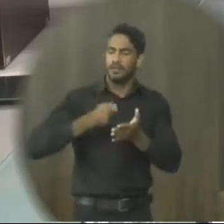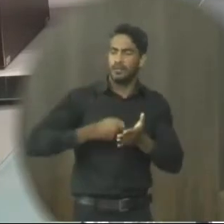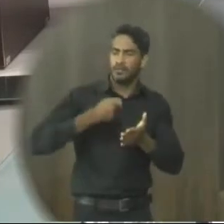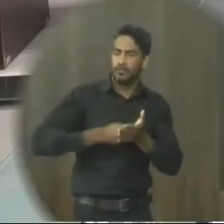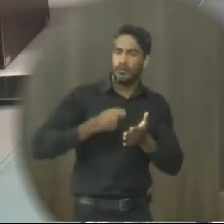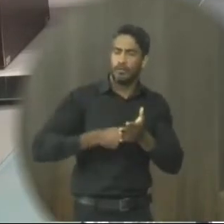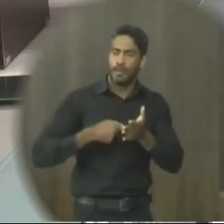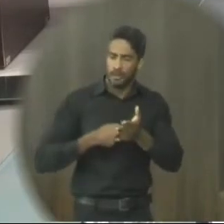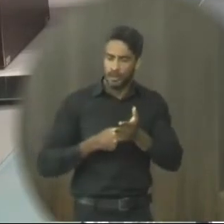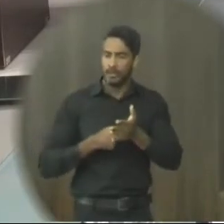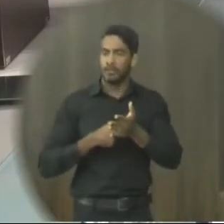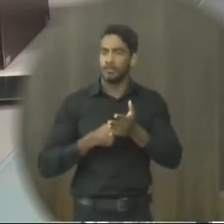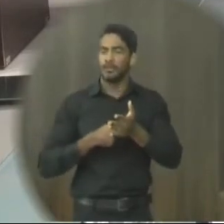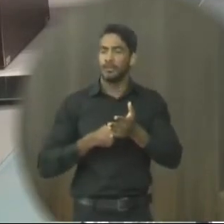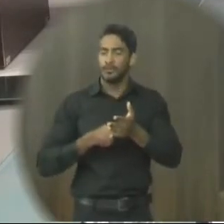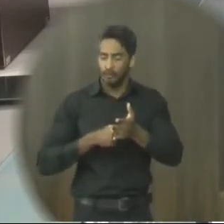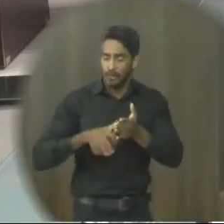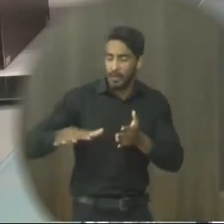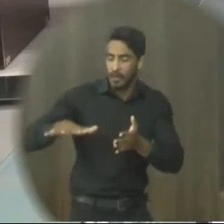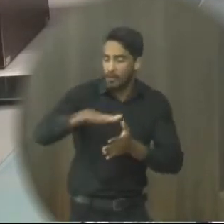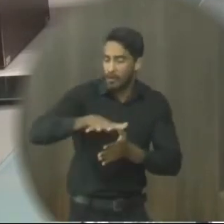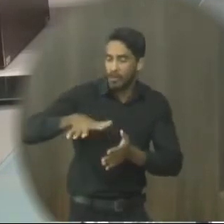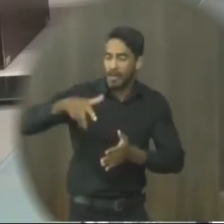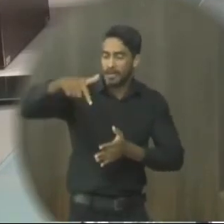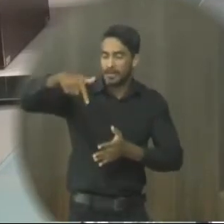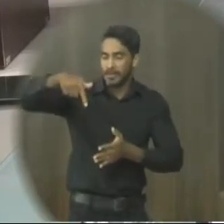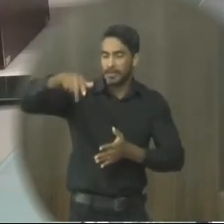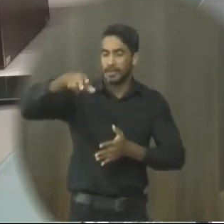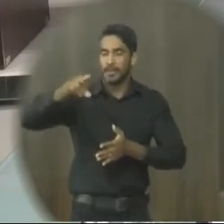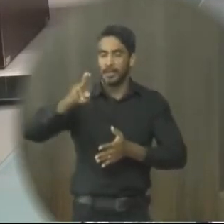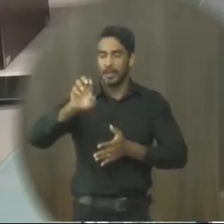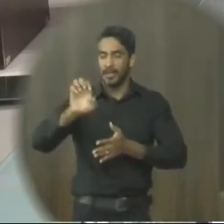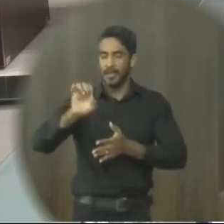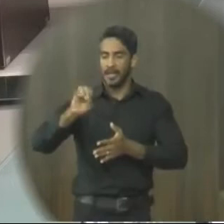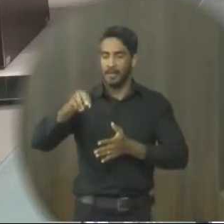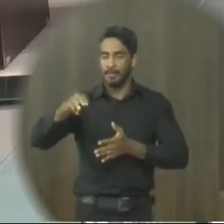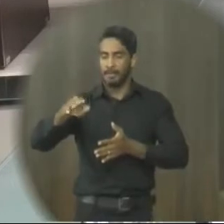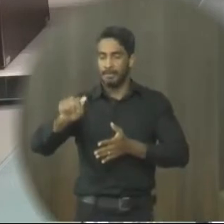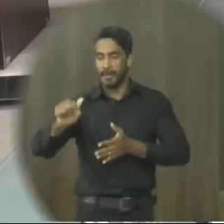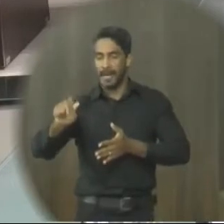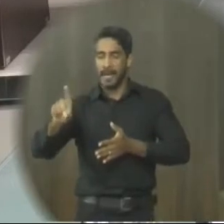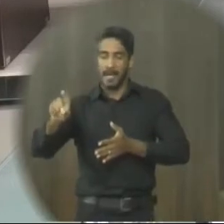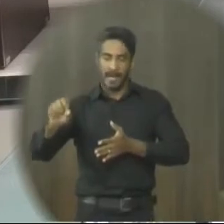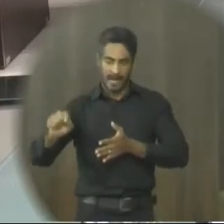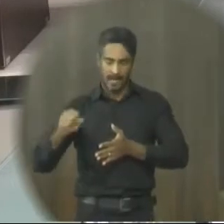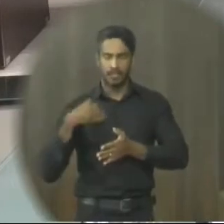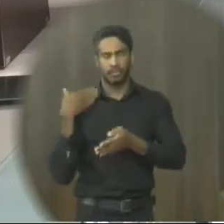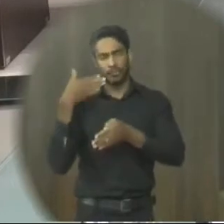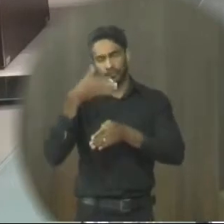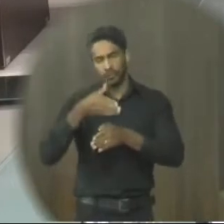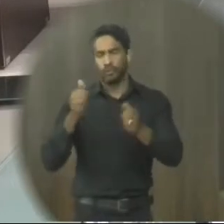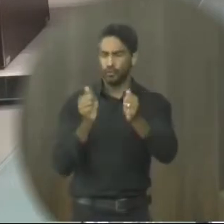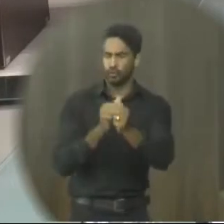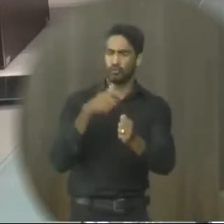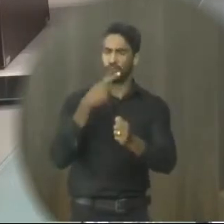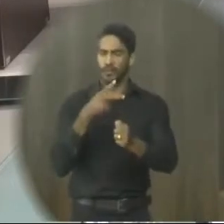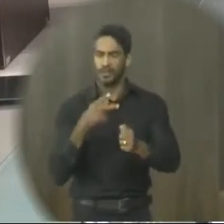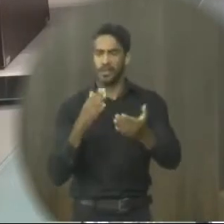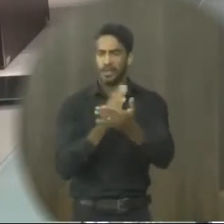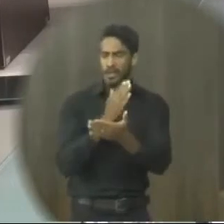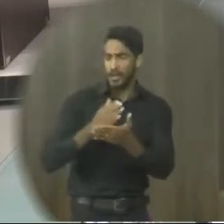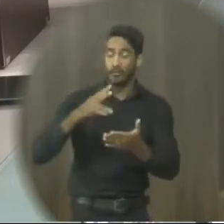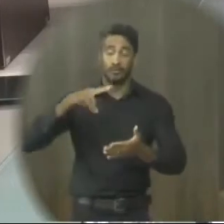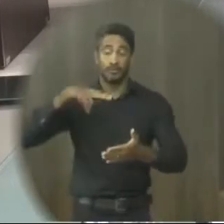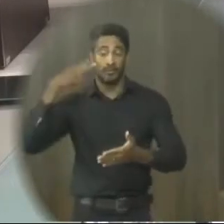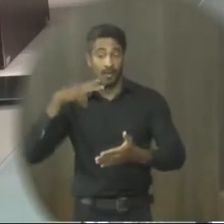respeito lá do Poço das Queimadas, né? Foi onde eu estive com você pessoalmente, com alguns moradores, nós estivemos juntos né,